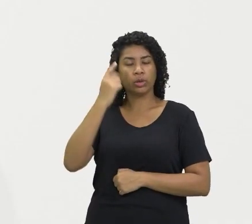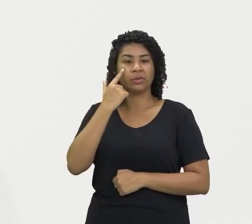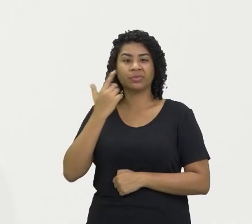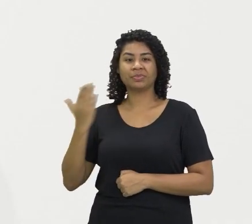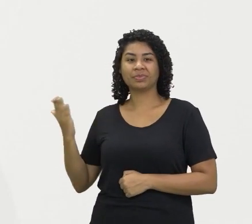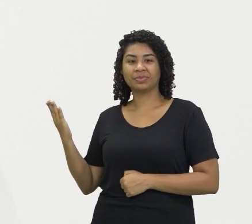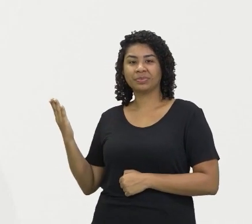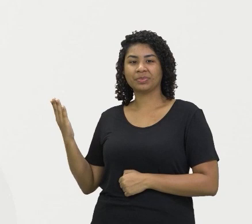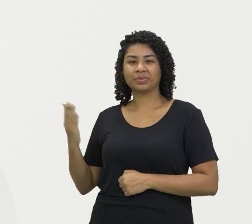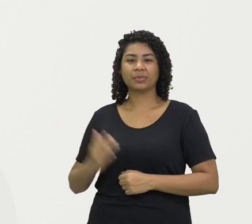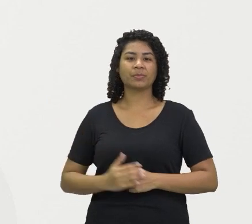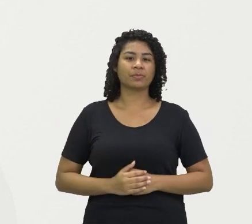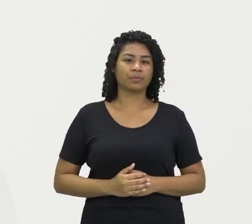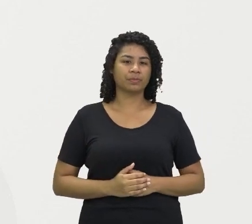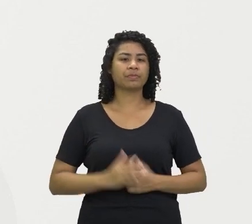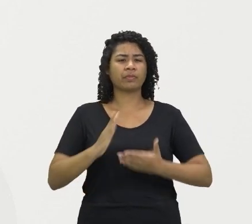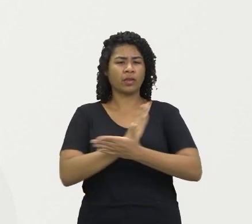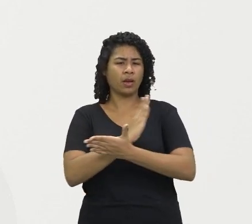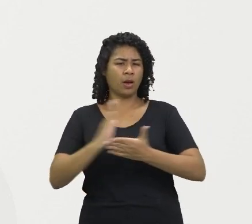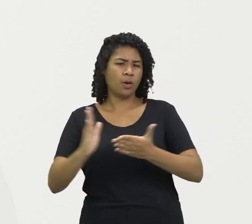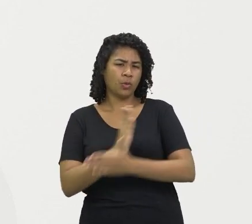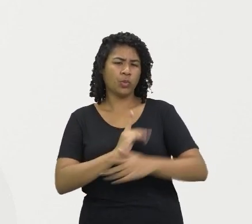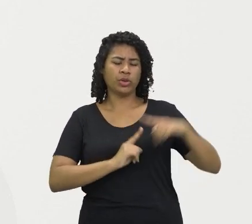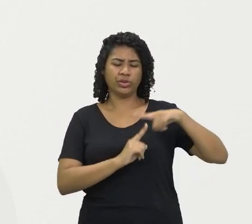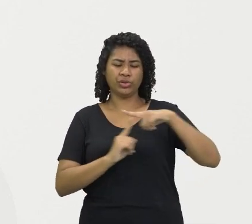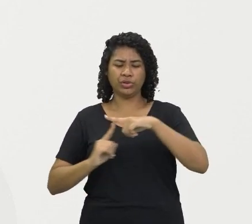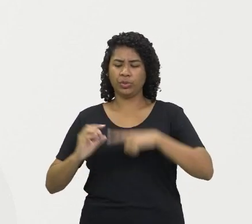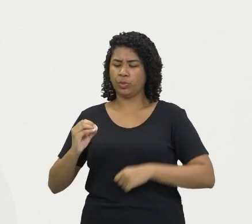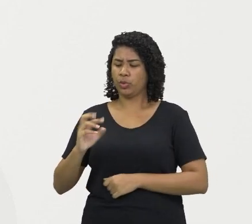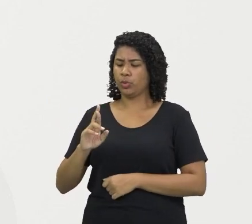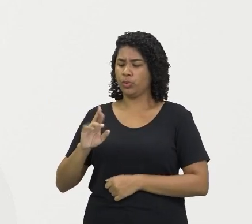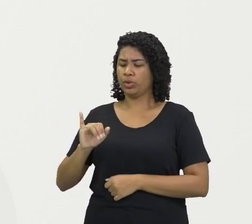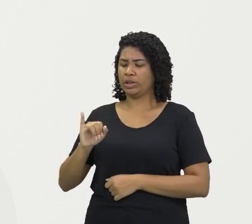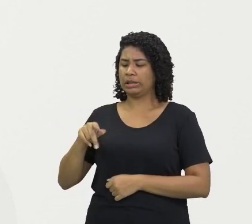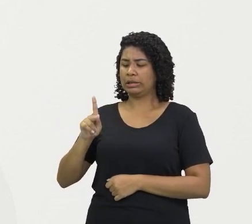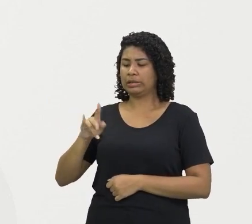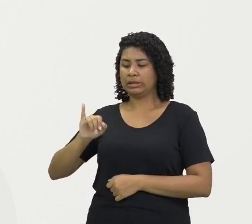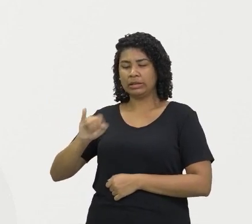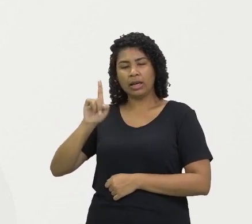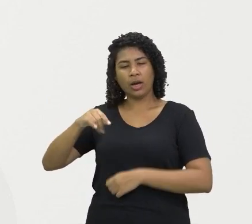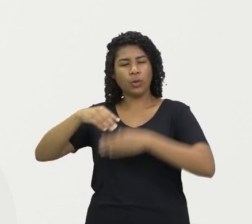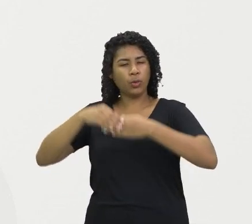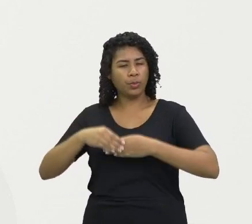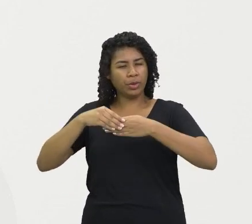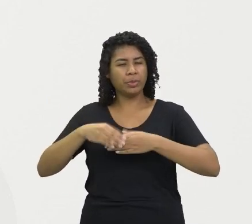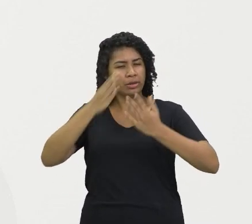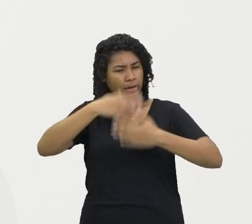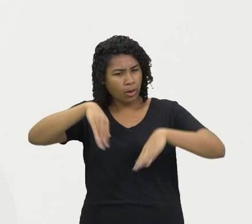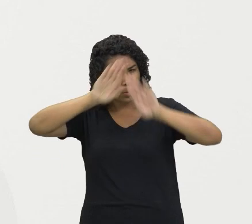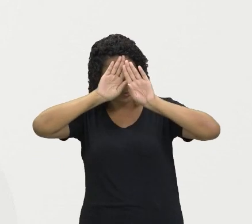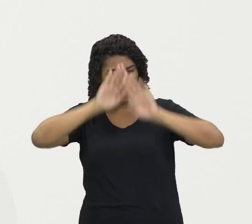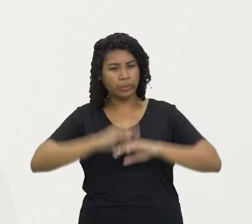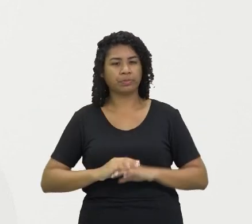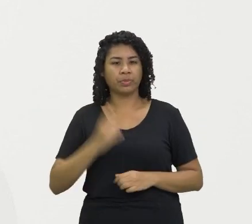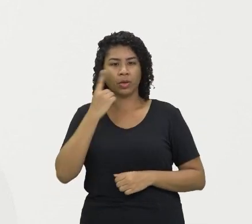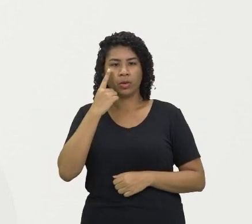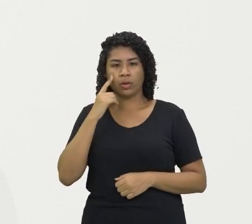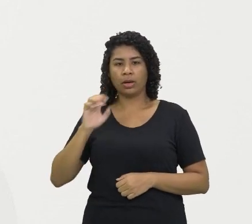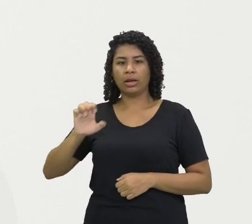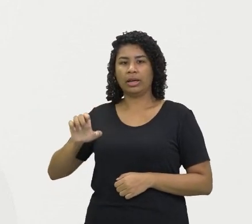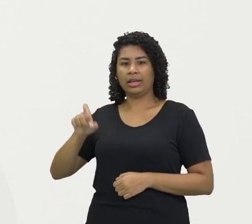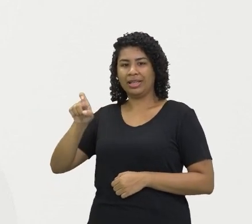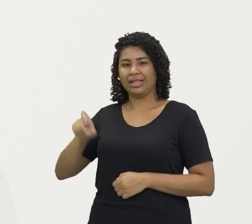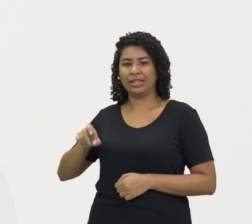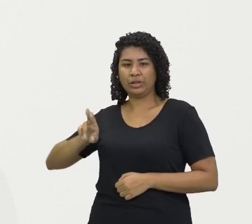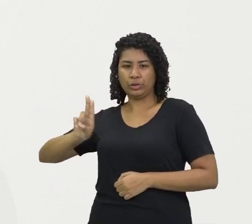atenção. Alguns oriquis são usados para saudar os orixás, né? Por exemplo, Exu sustenta quem faz o sacrifício